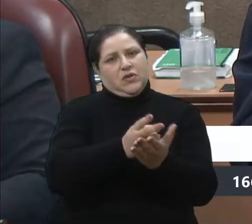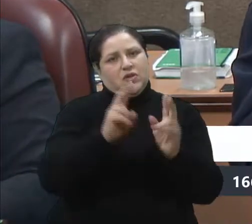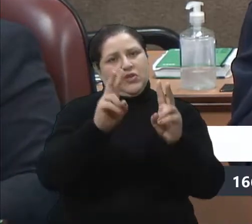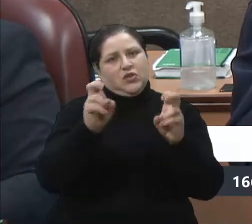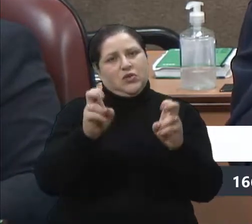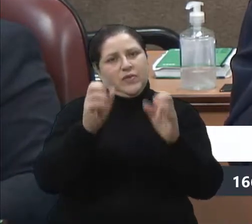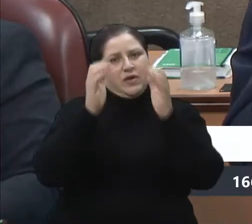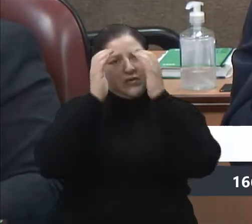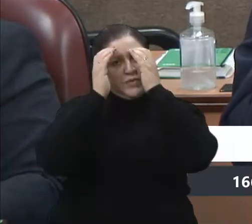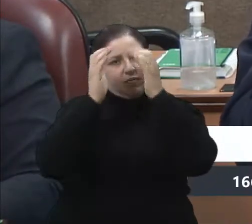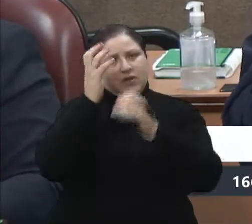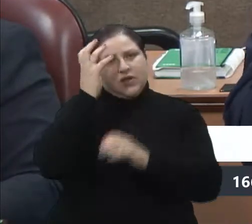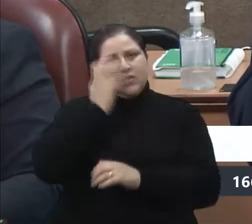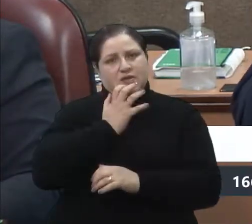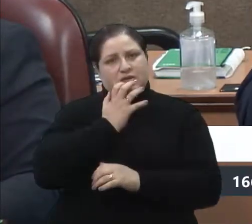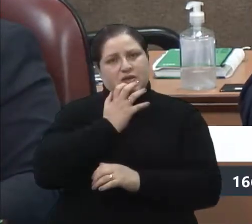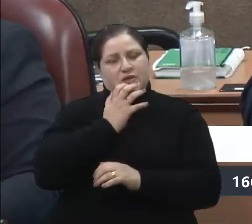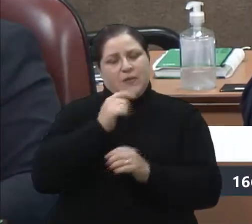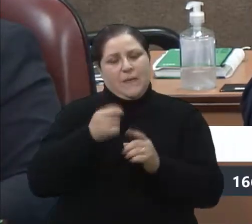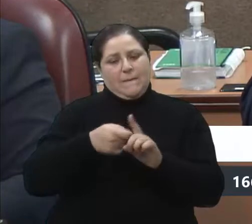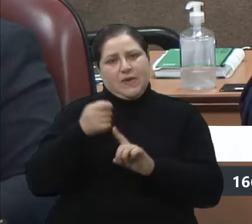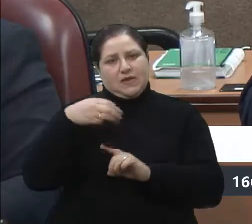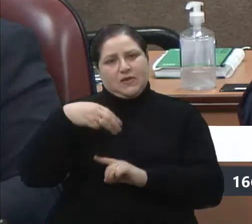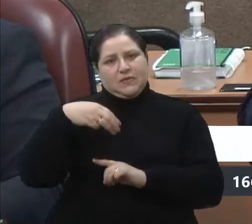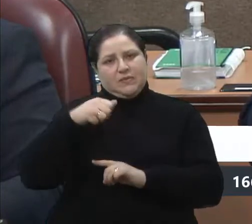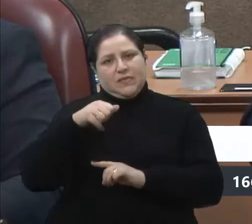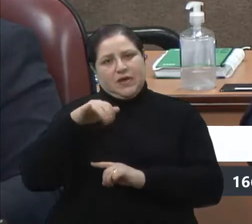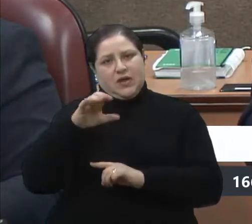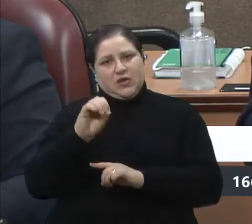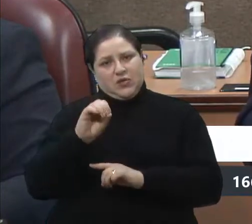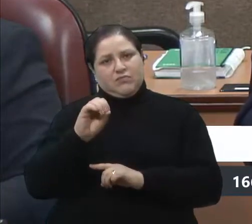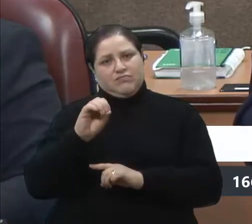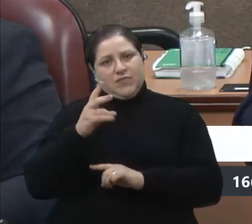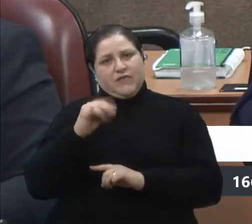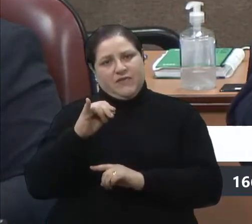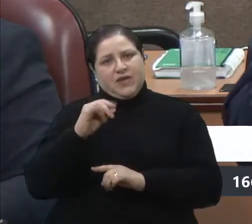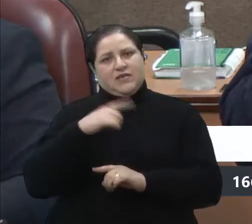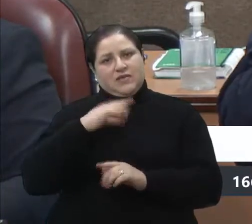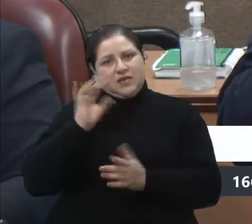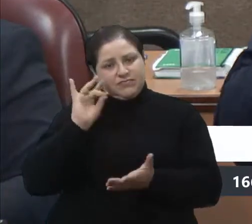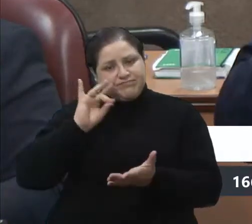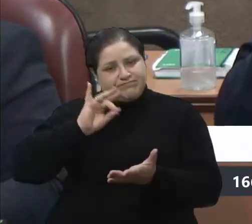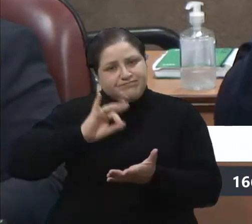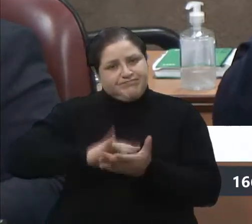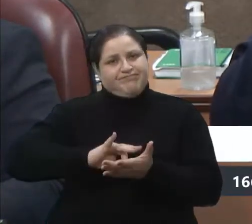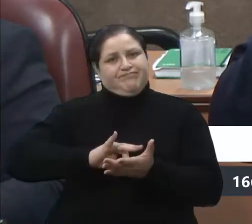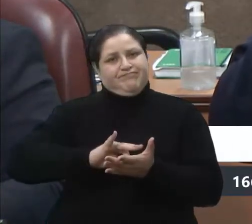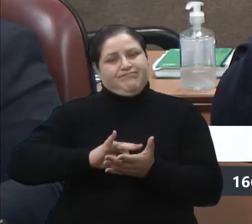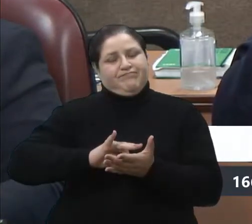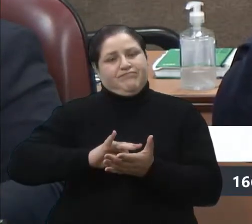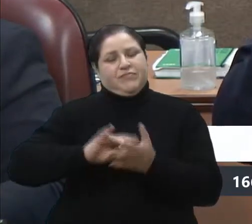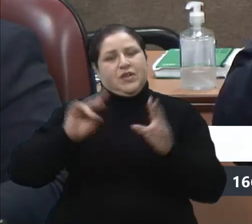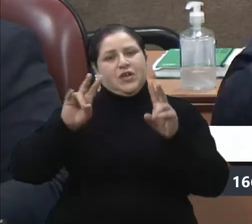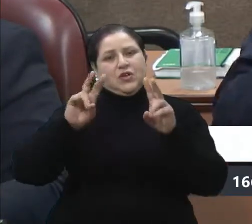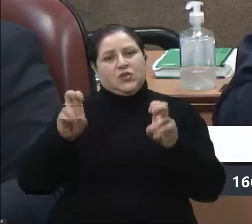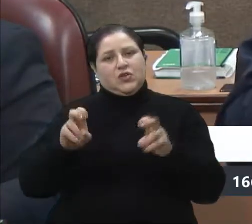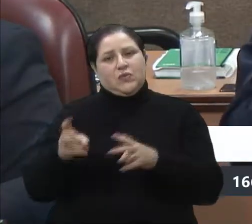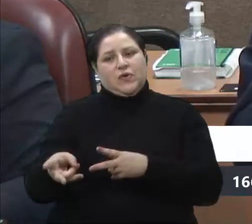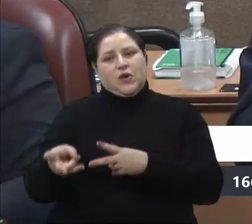e maio com certeza ele vai ser homologado E quanto é o preço do